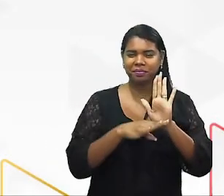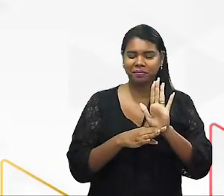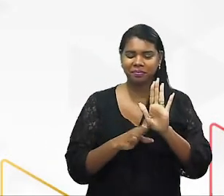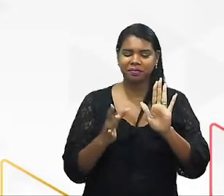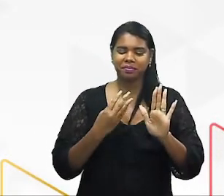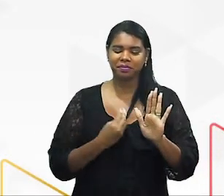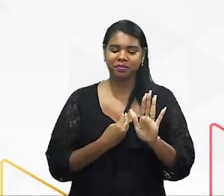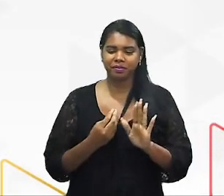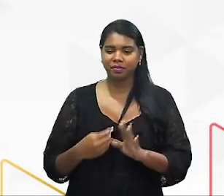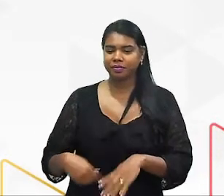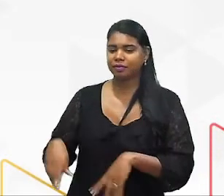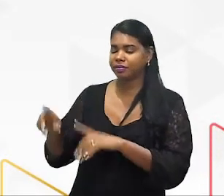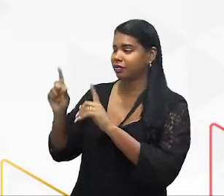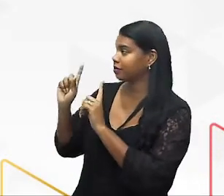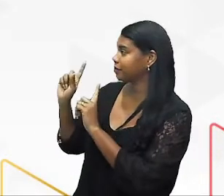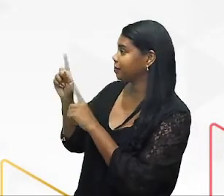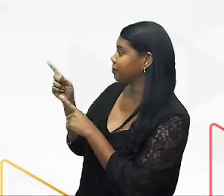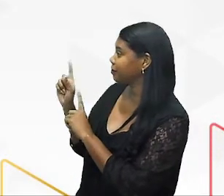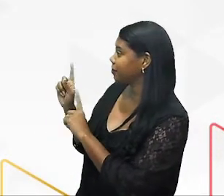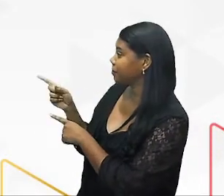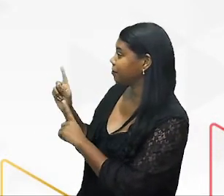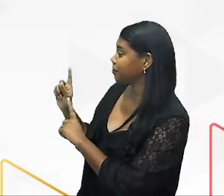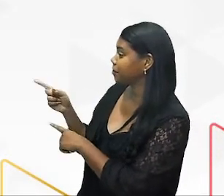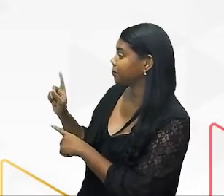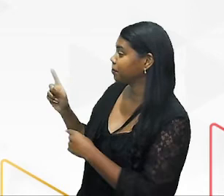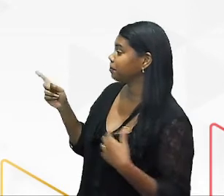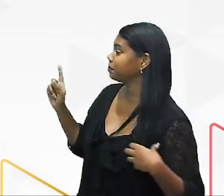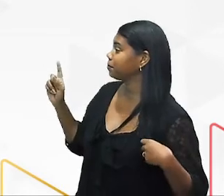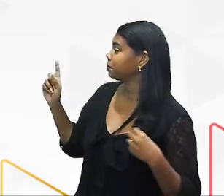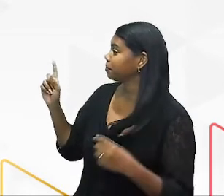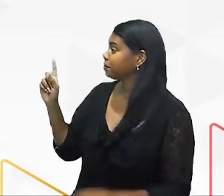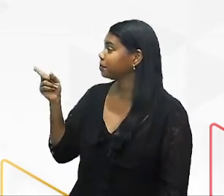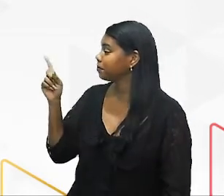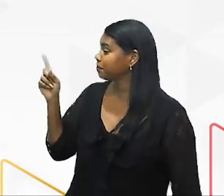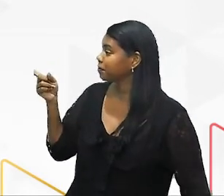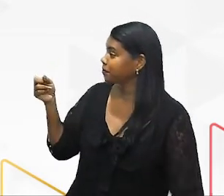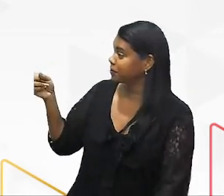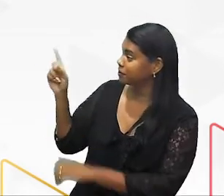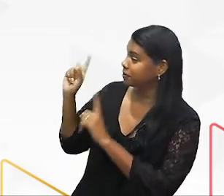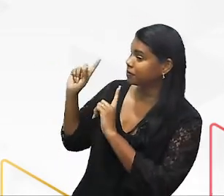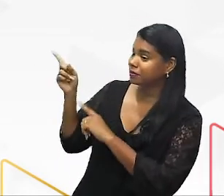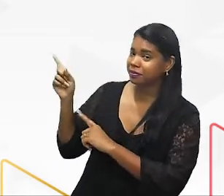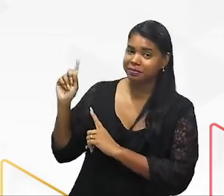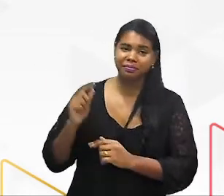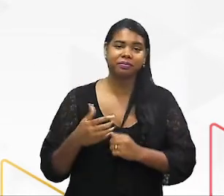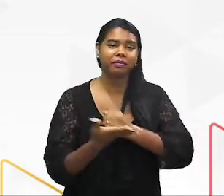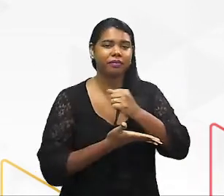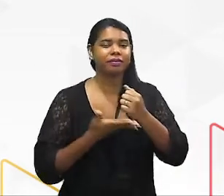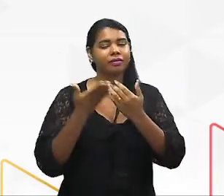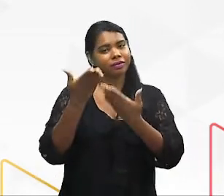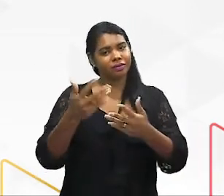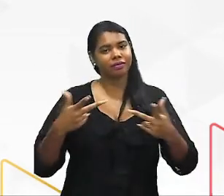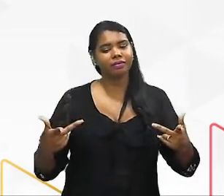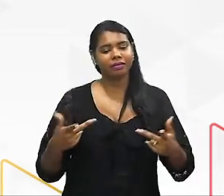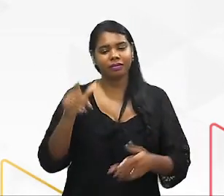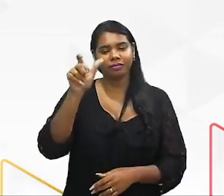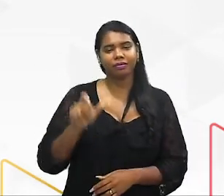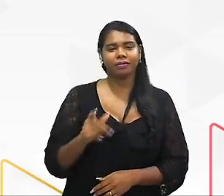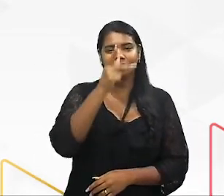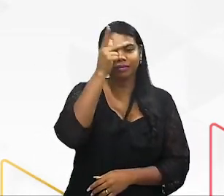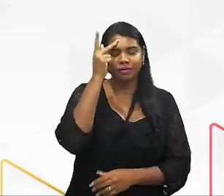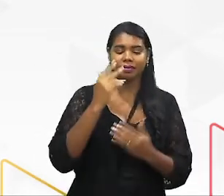Um critério, do grego criterion, é um padrão que serve de base para que coisas e pessoas possam